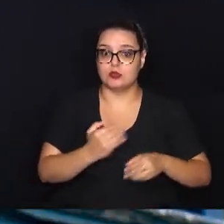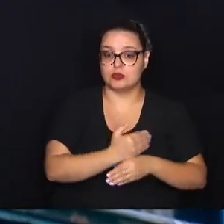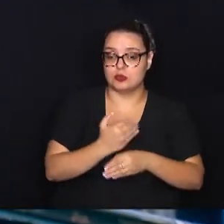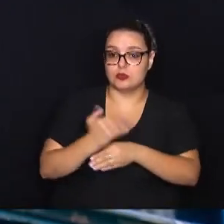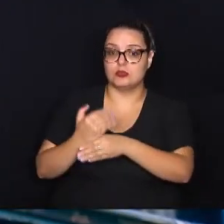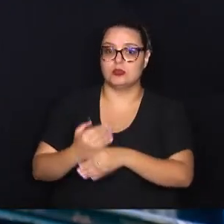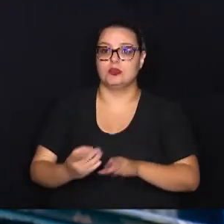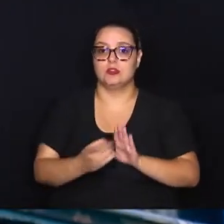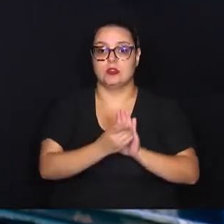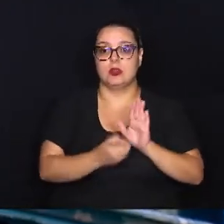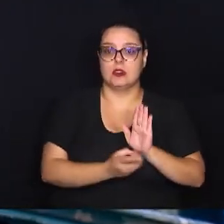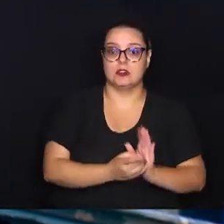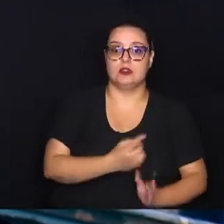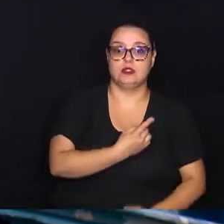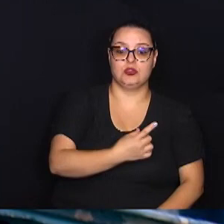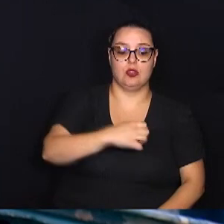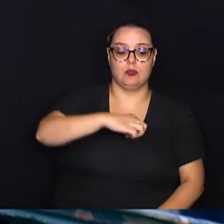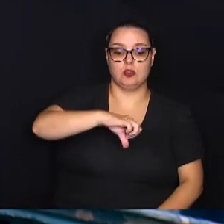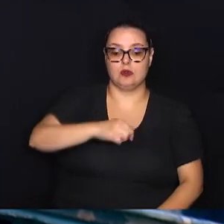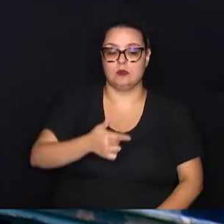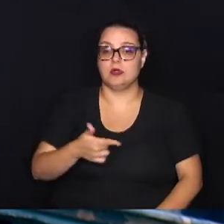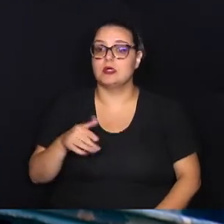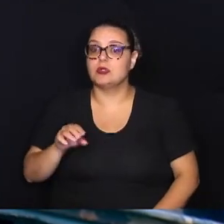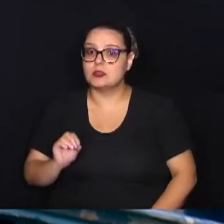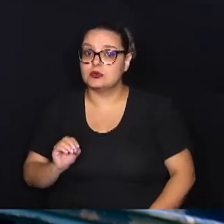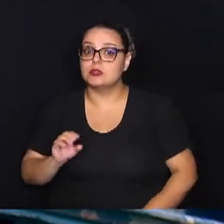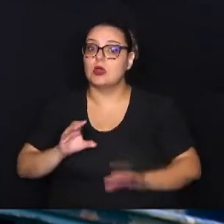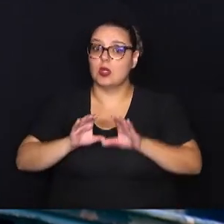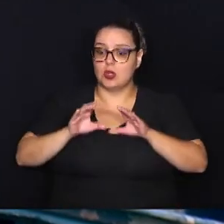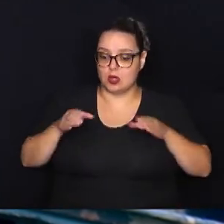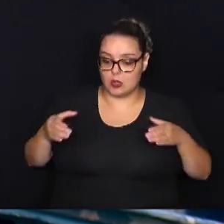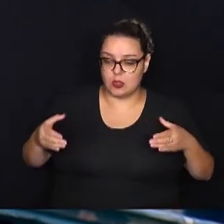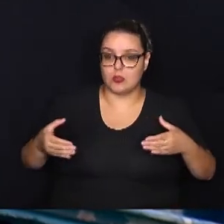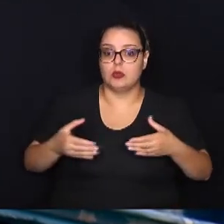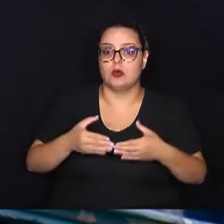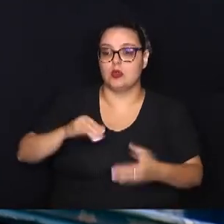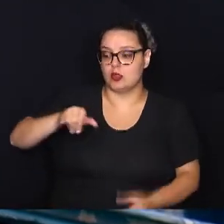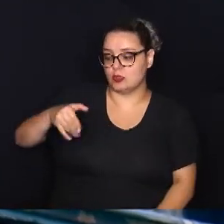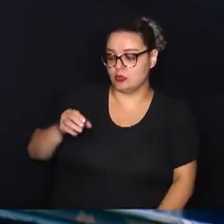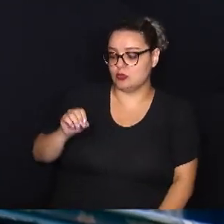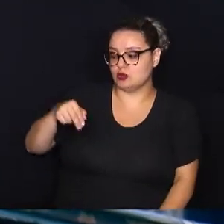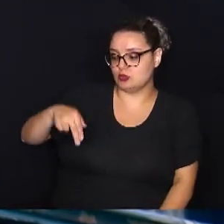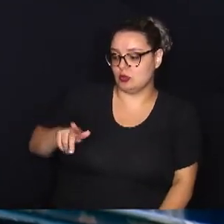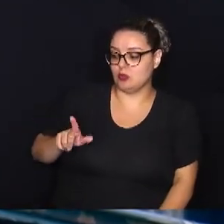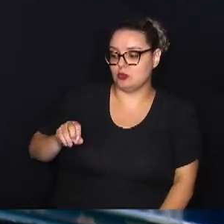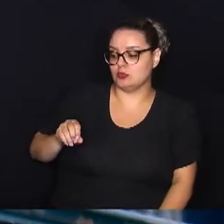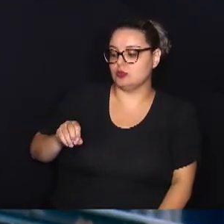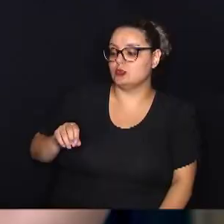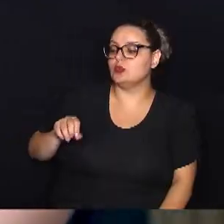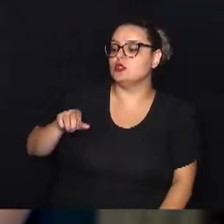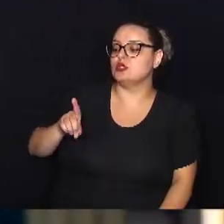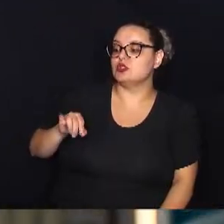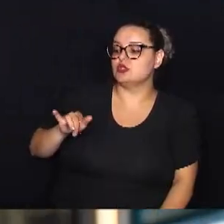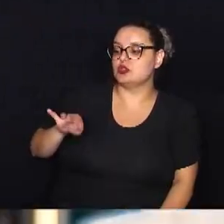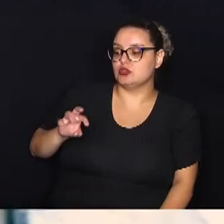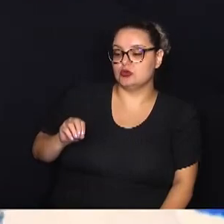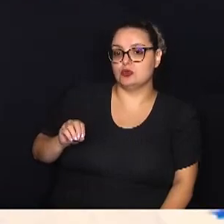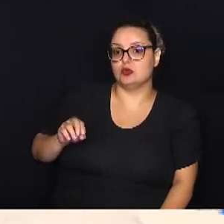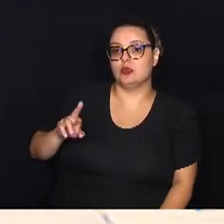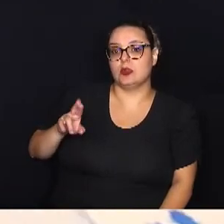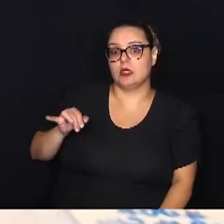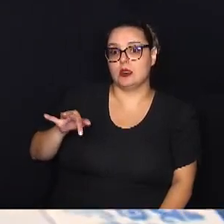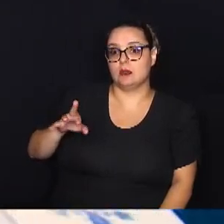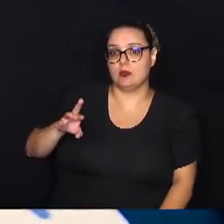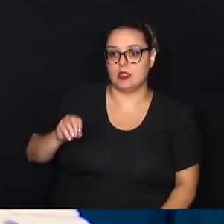de 1920, a comunidade João Godito Ribeiro preserva muito mais do que essas